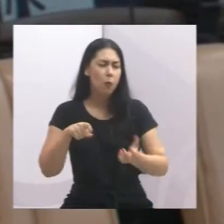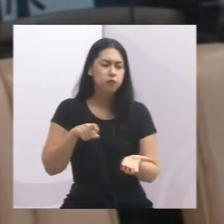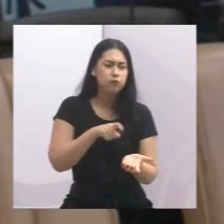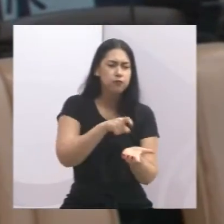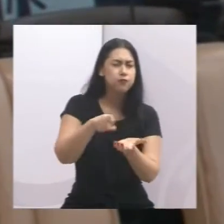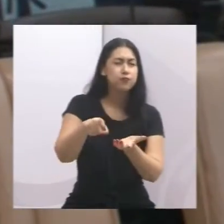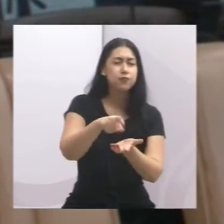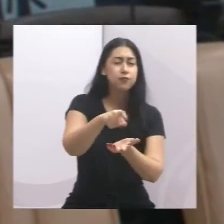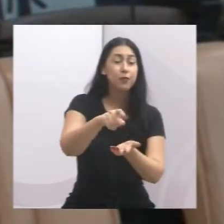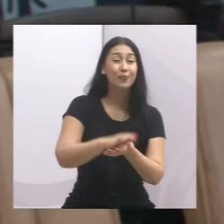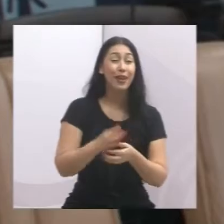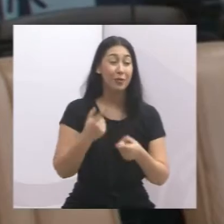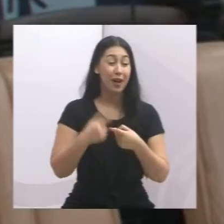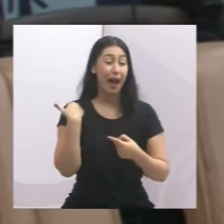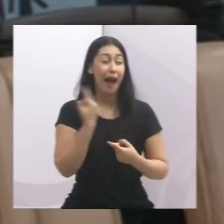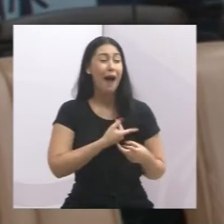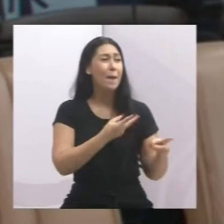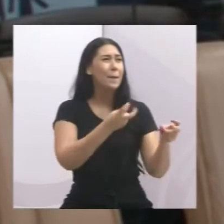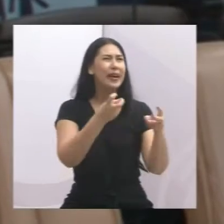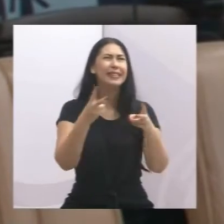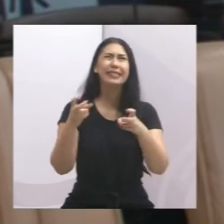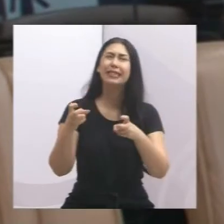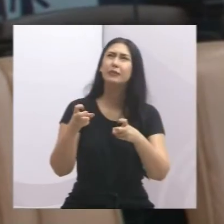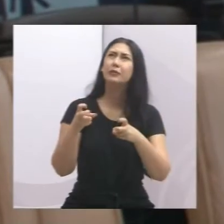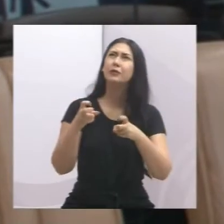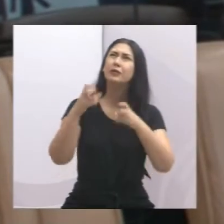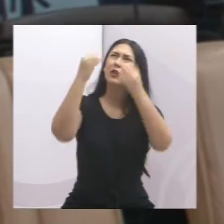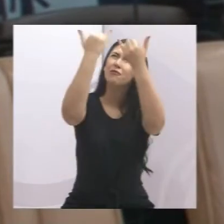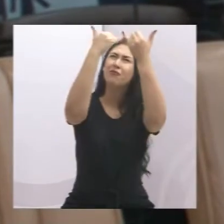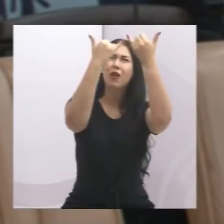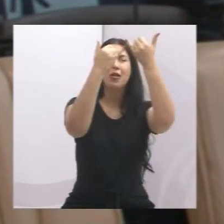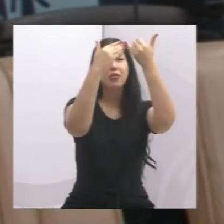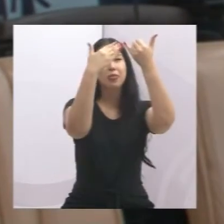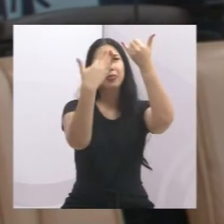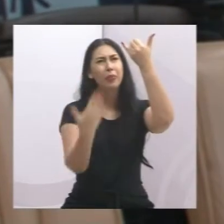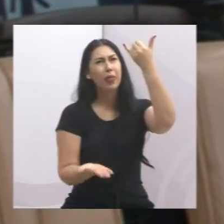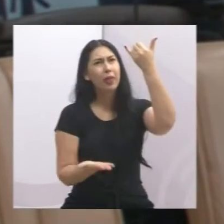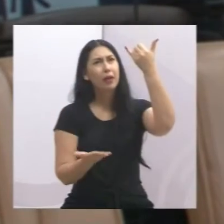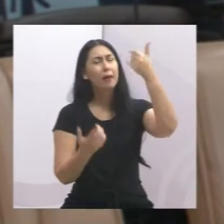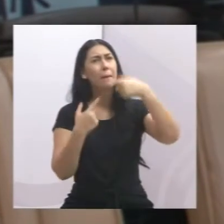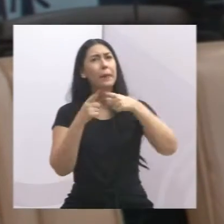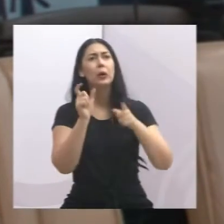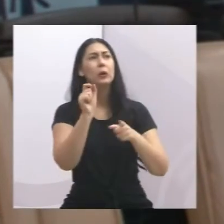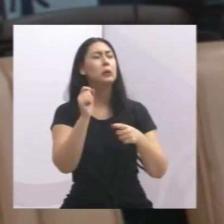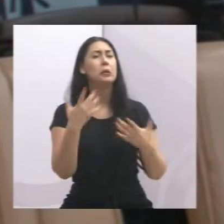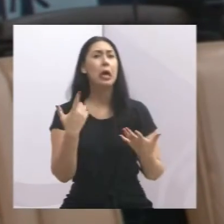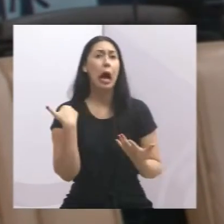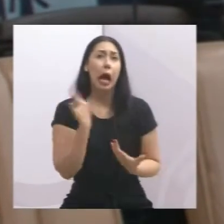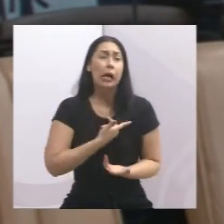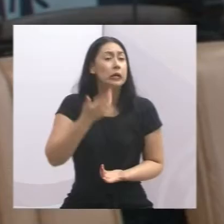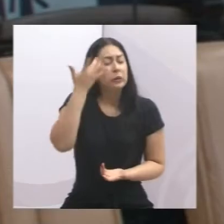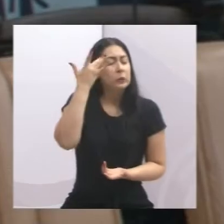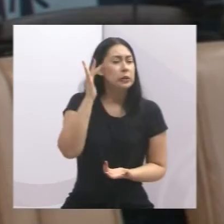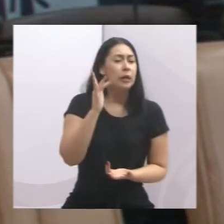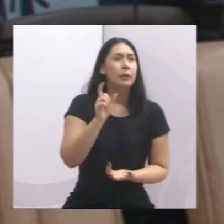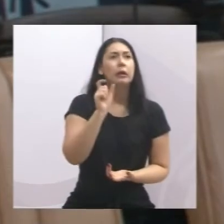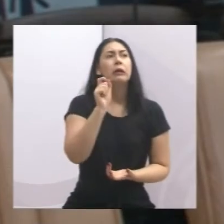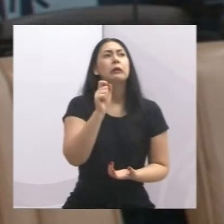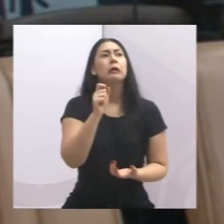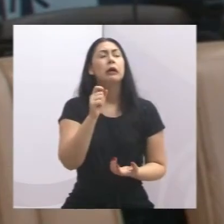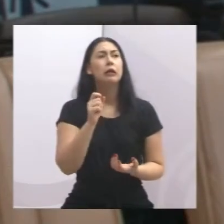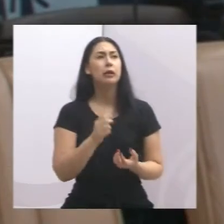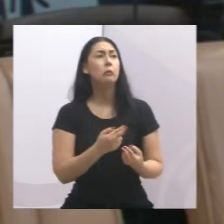A gente vê que na cidade tem muitos locais com fiação solta e sem identificação. A gente não sabe se é da telefônica, se